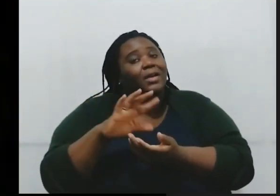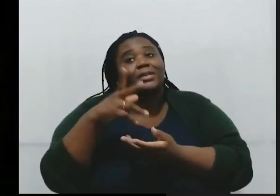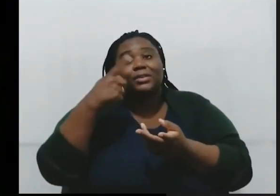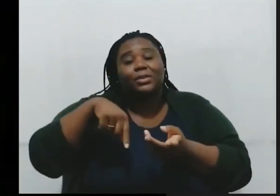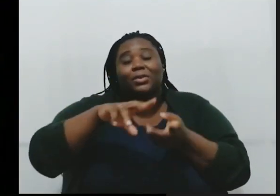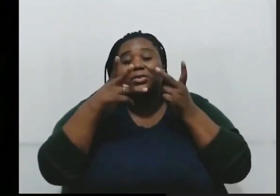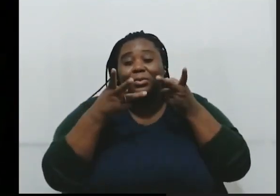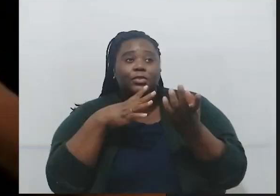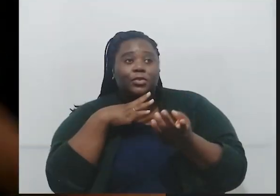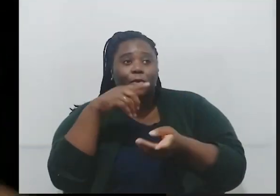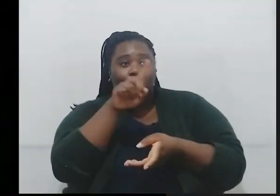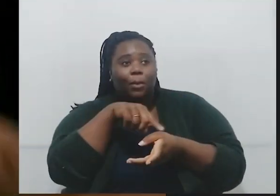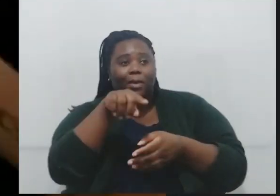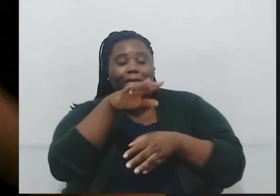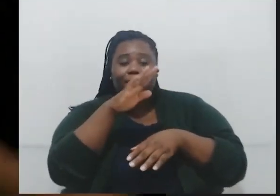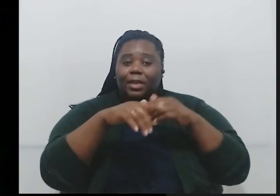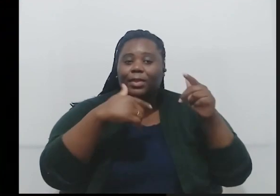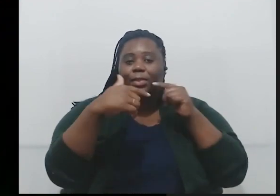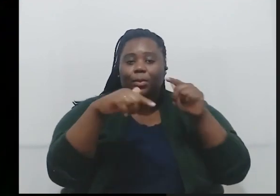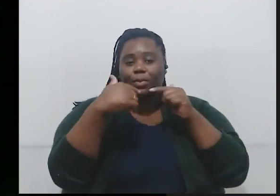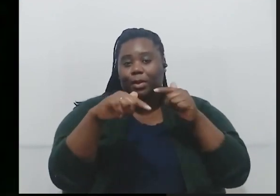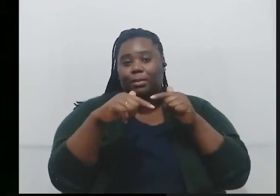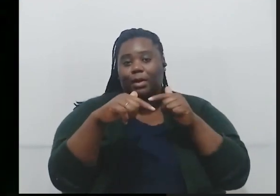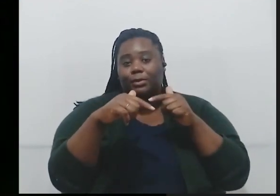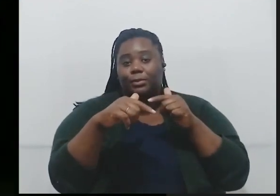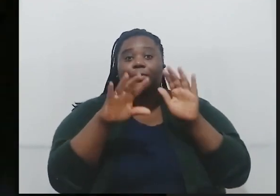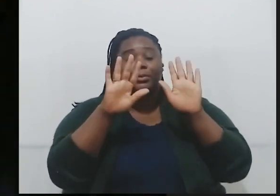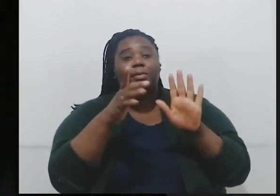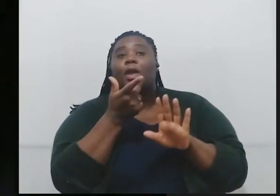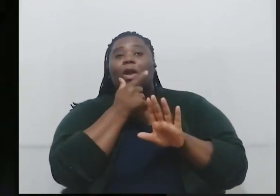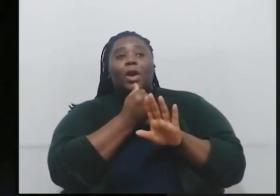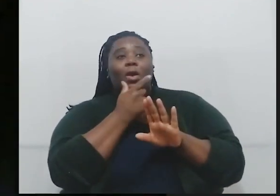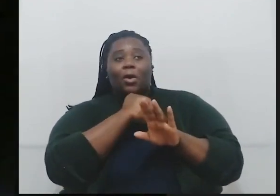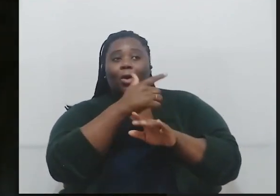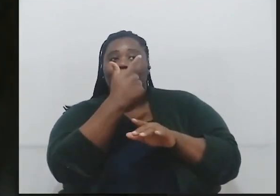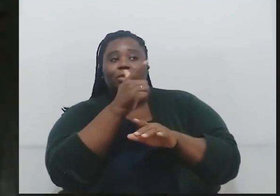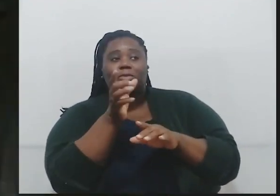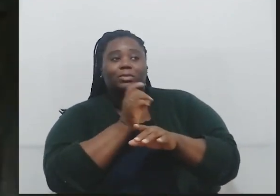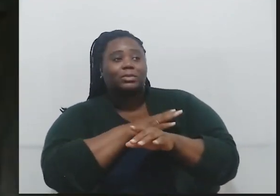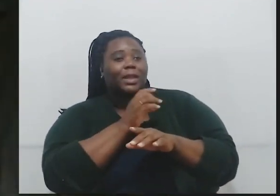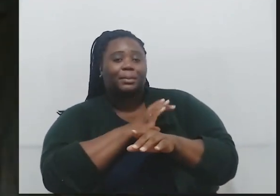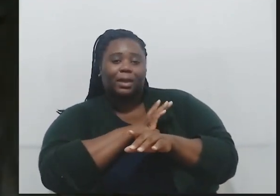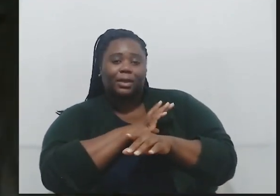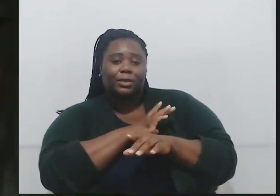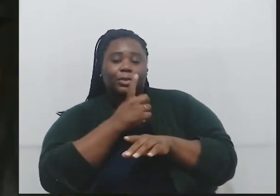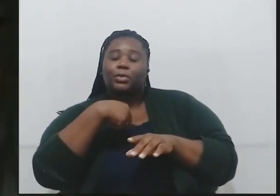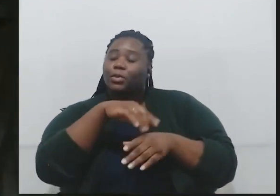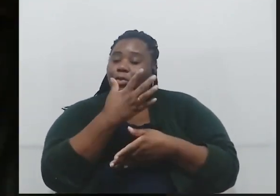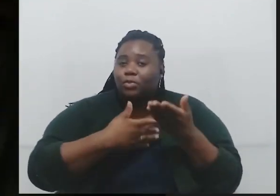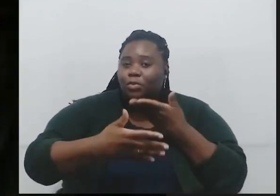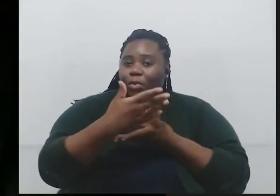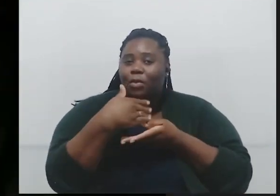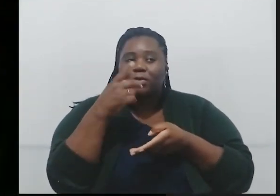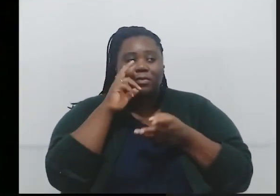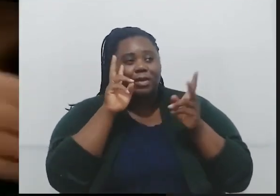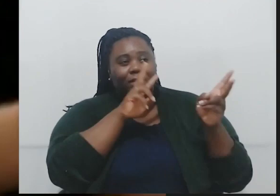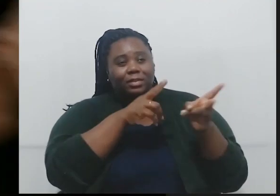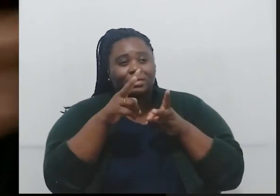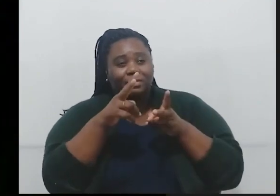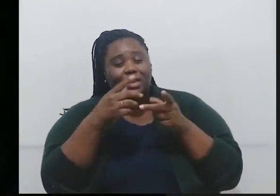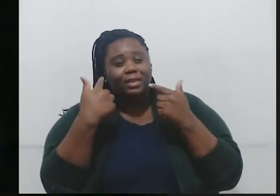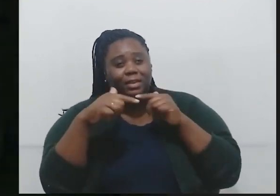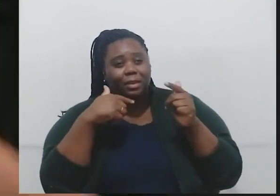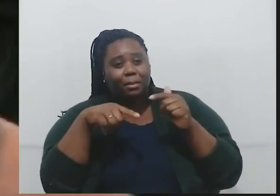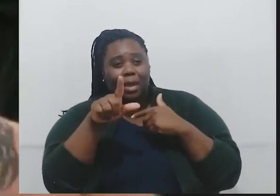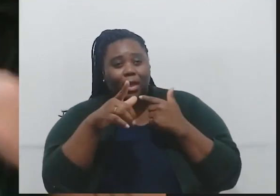não, geralmente, aparentemente, pelo que a gente conversa, pelo que a gente vê, pelo que a gente trabalha, não tem menor pudor, né? De se reconhecer diretor, mesmo que